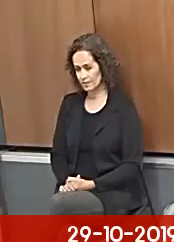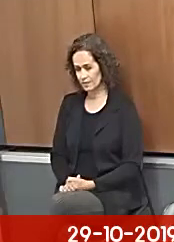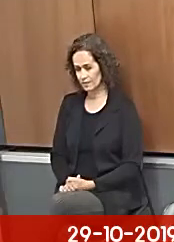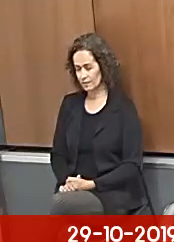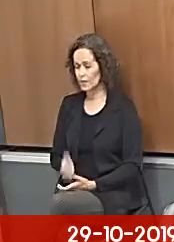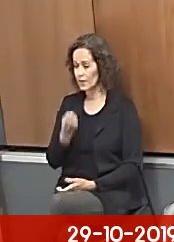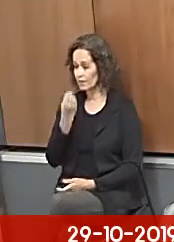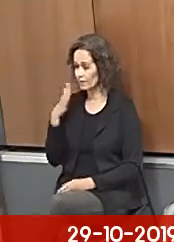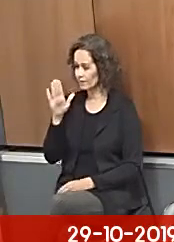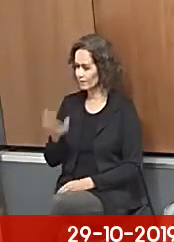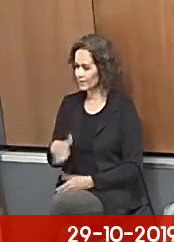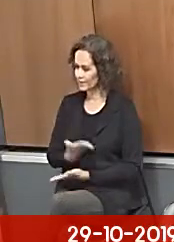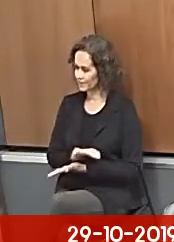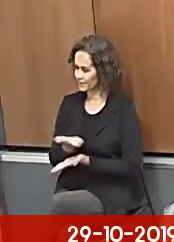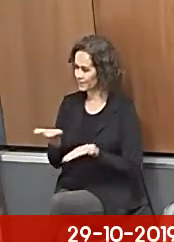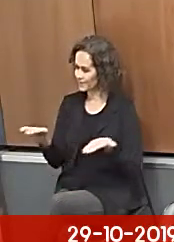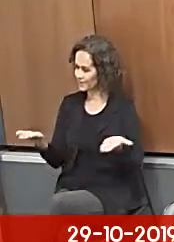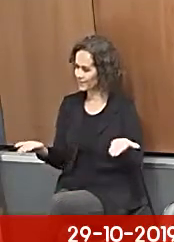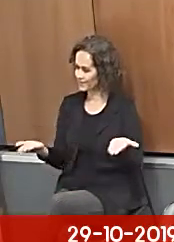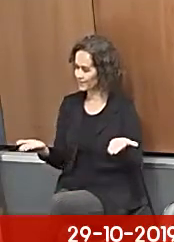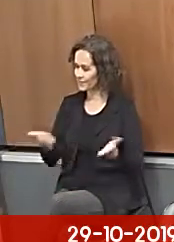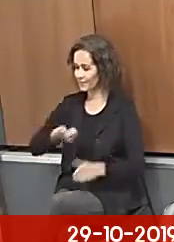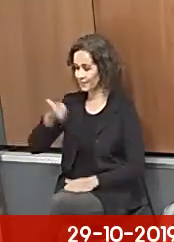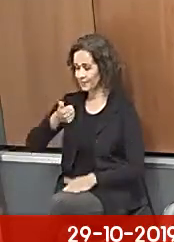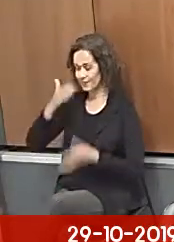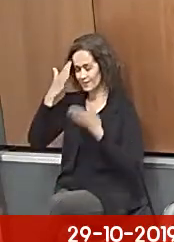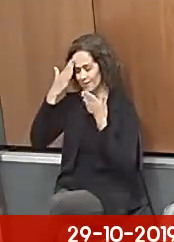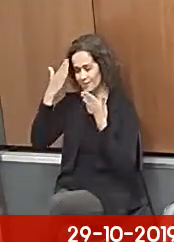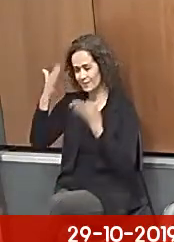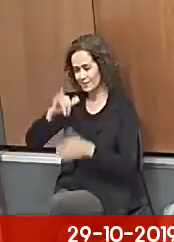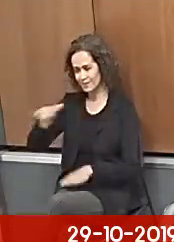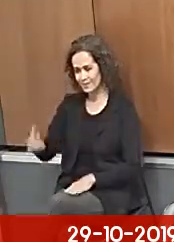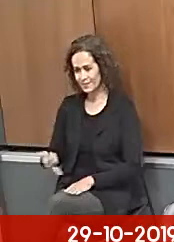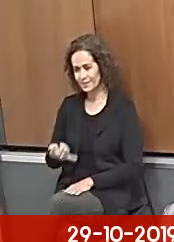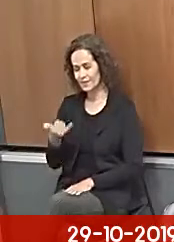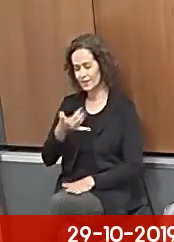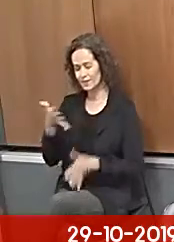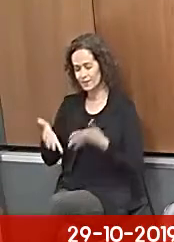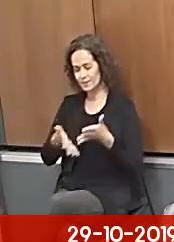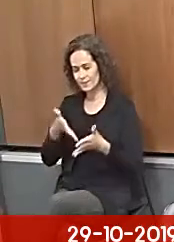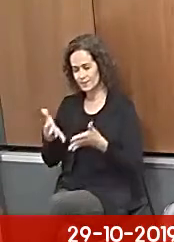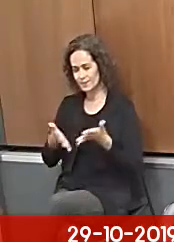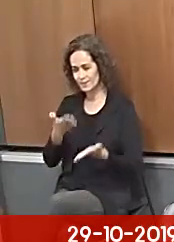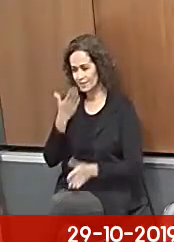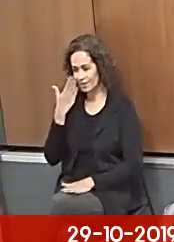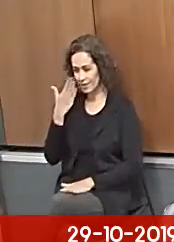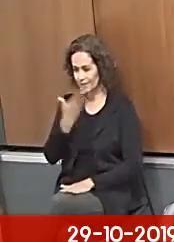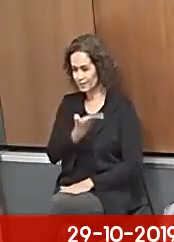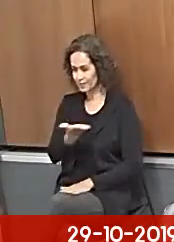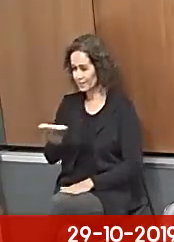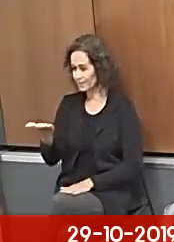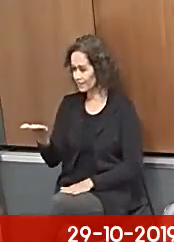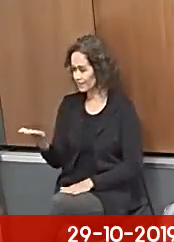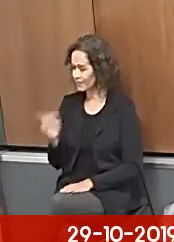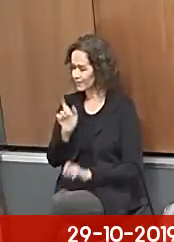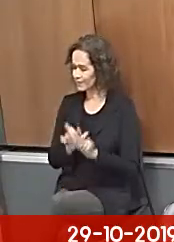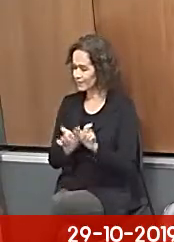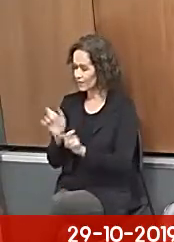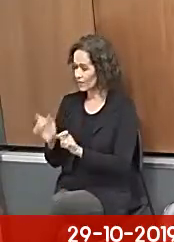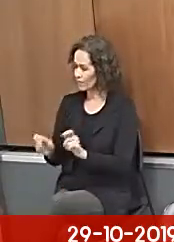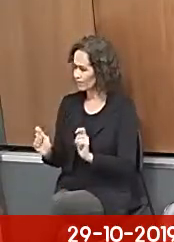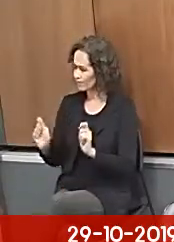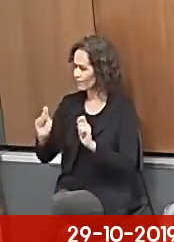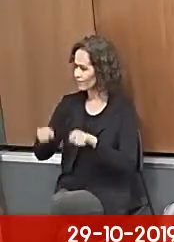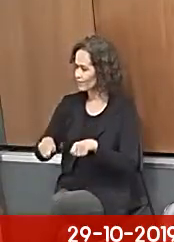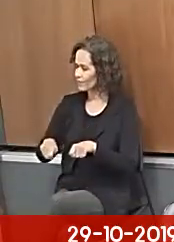Boa tarde a todos. Primeiro, eu queria agradecer a oportunidade de estar aqui falando perante a presença de tantas pessoas que podem fazer da